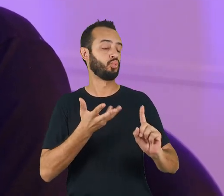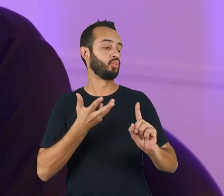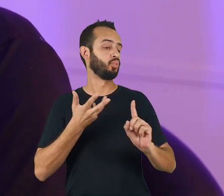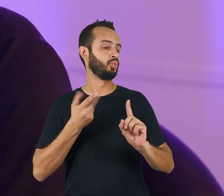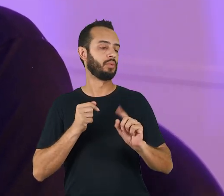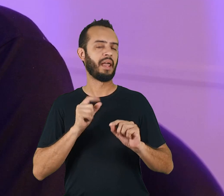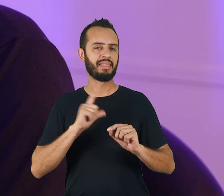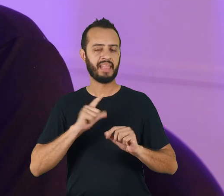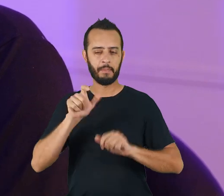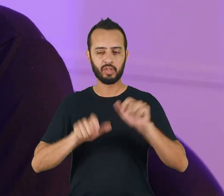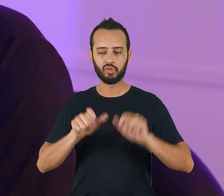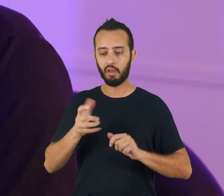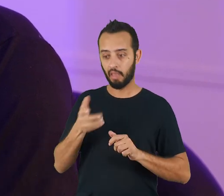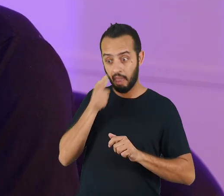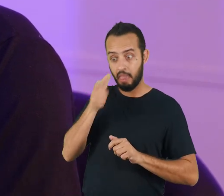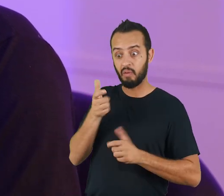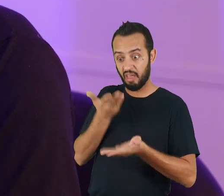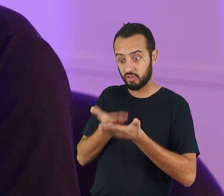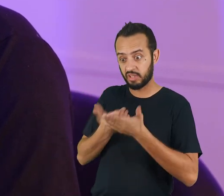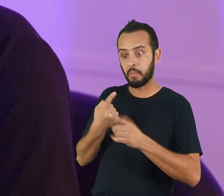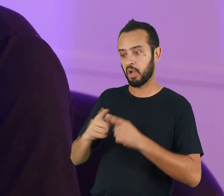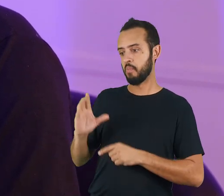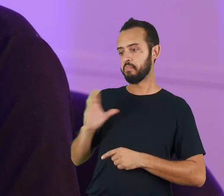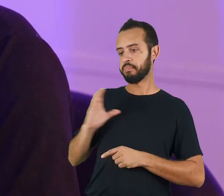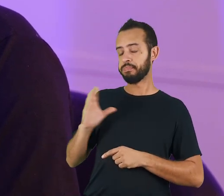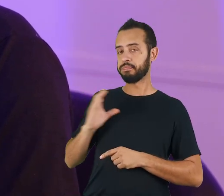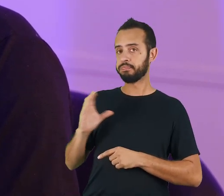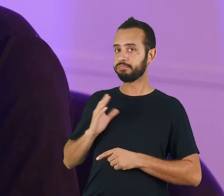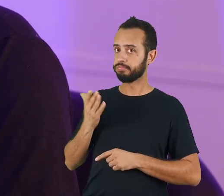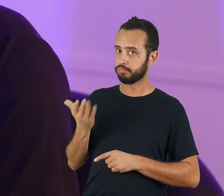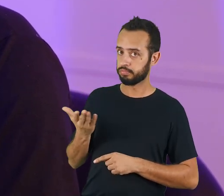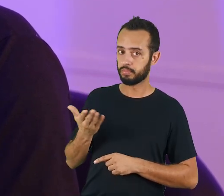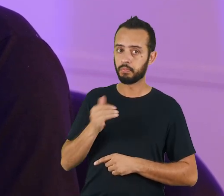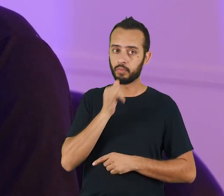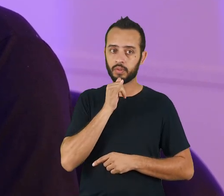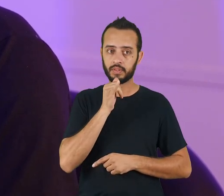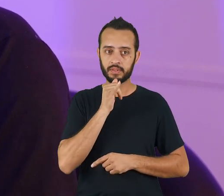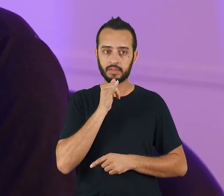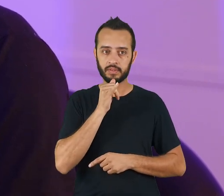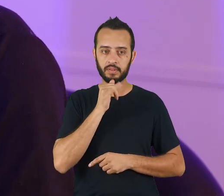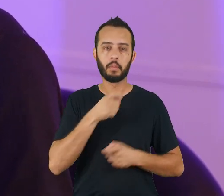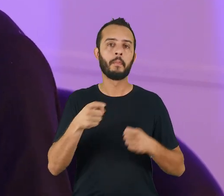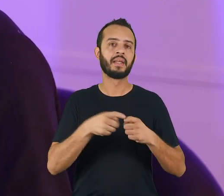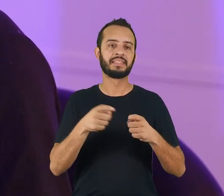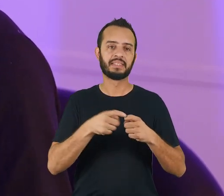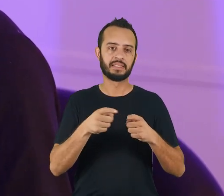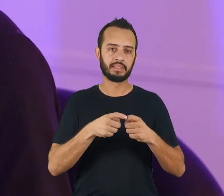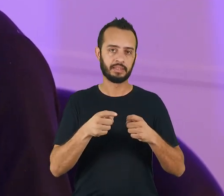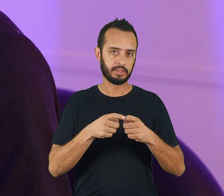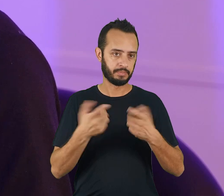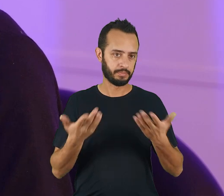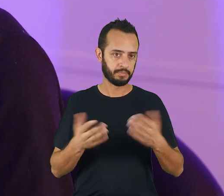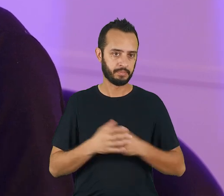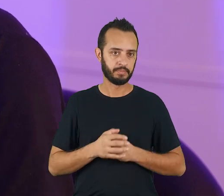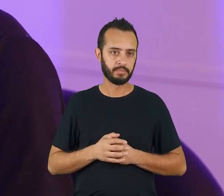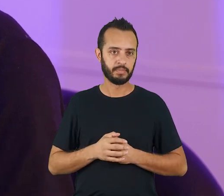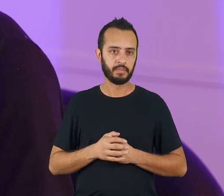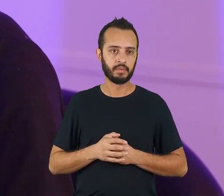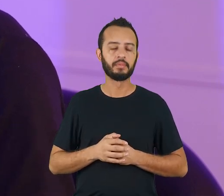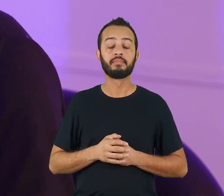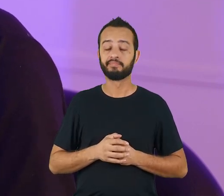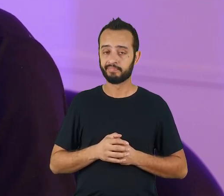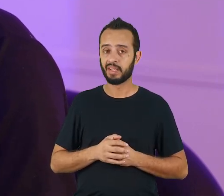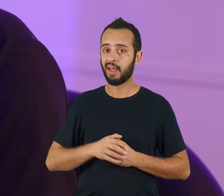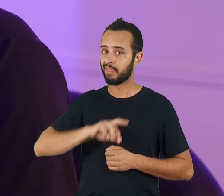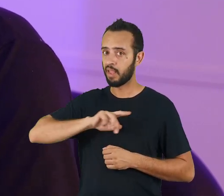glamorização porque dá dinheiro hum hum tipo medicina hum não é